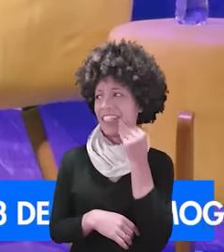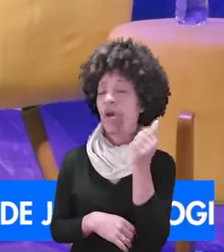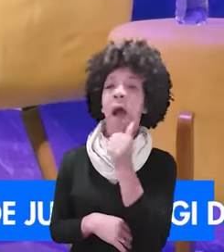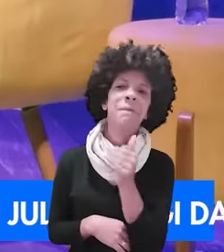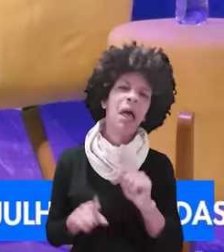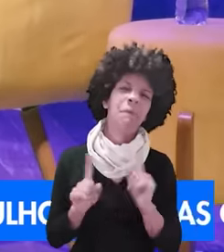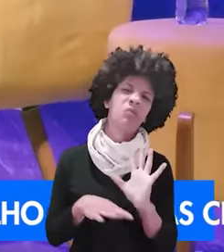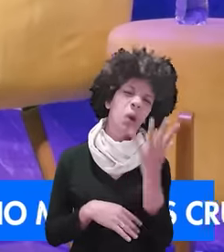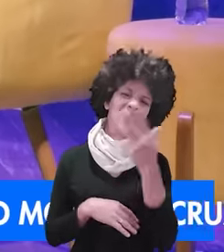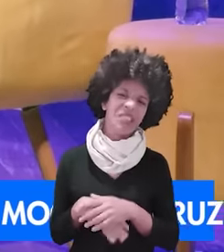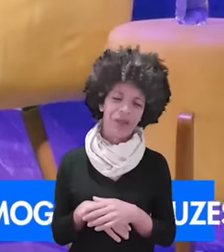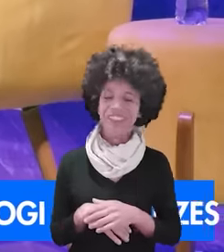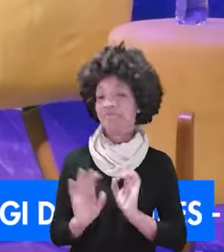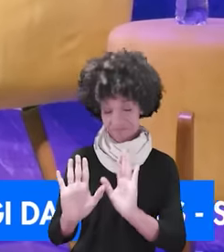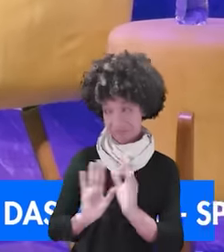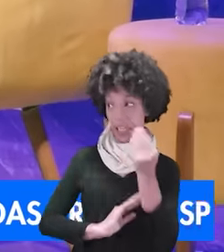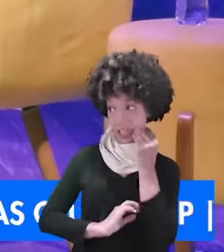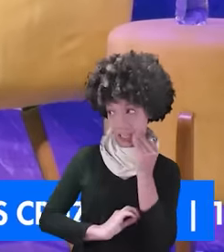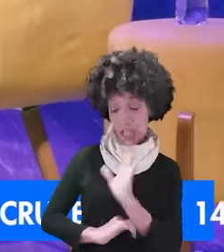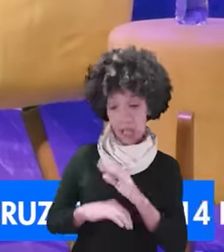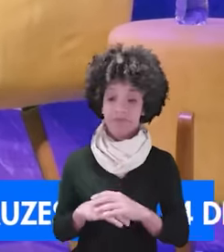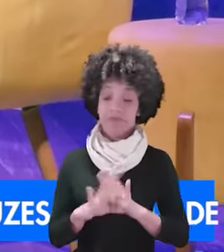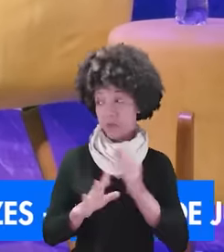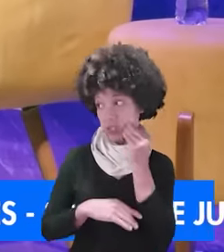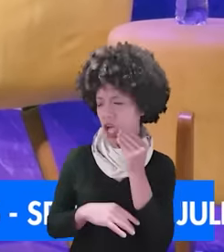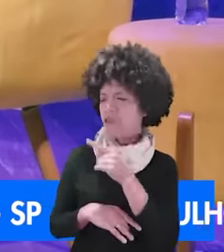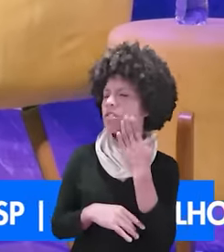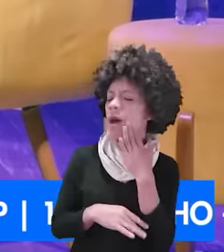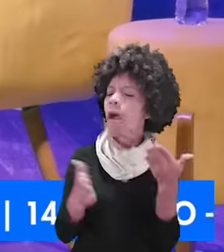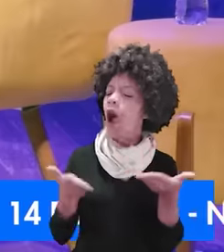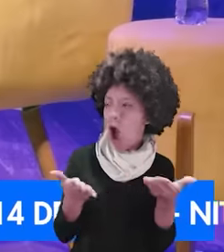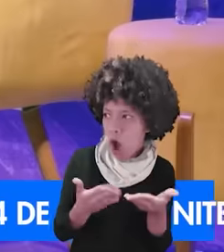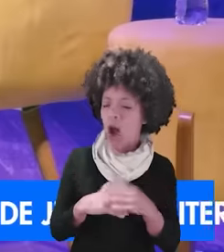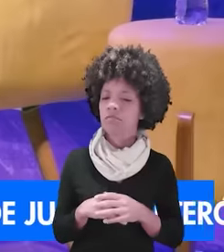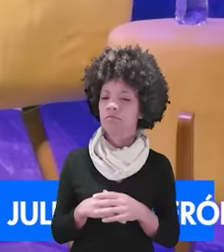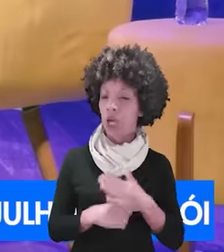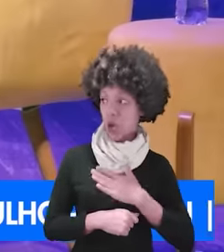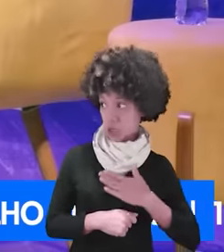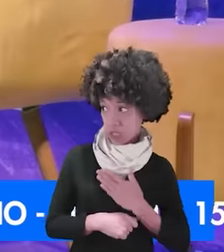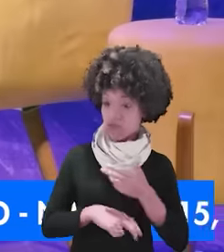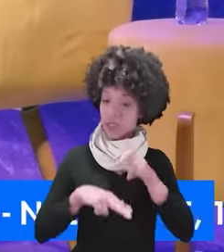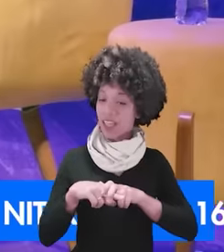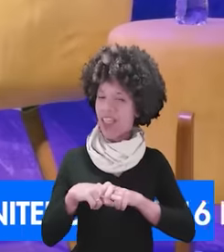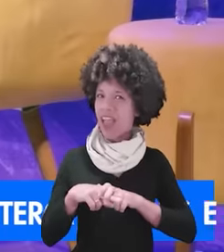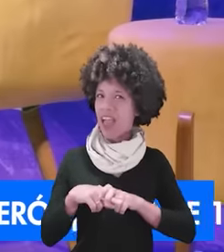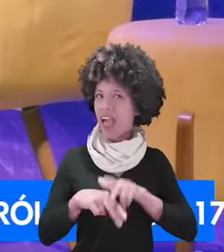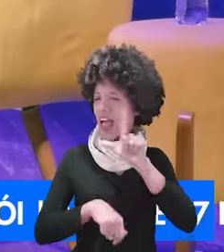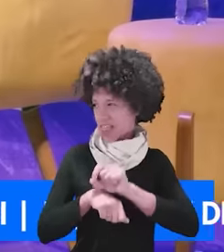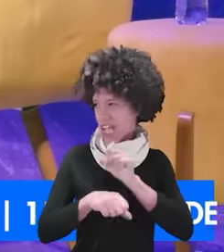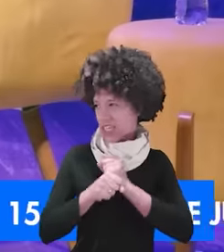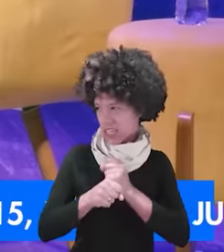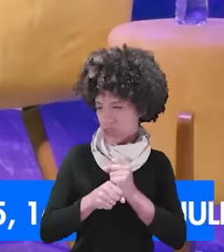rolou Ah tá mas vamos tentar Em algum momento a gente vai chegar você sabe que agora você tá gostando de estar aqui daqui a